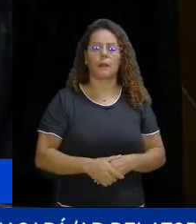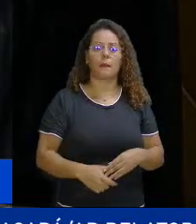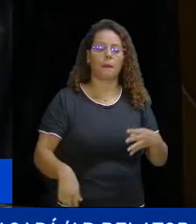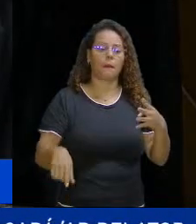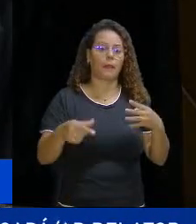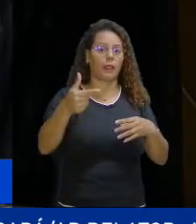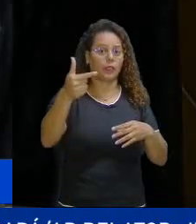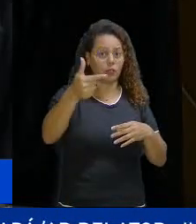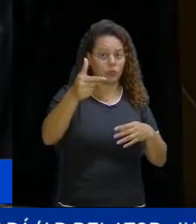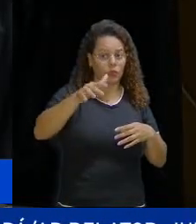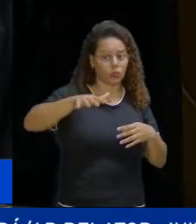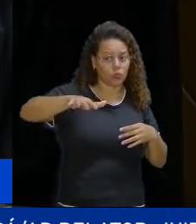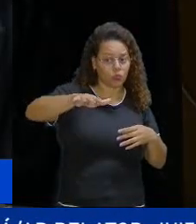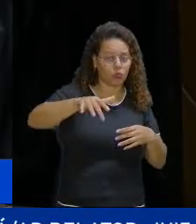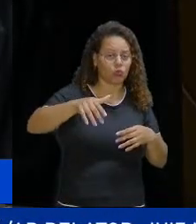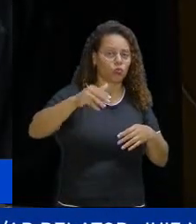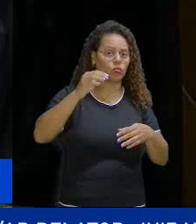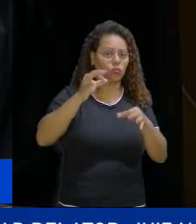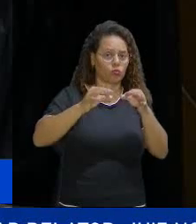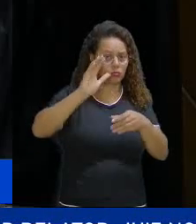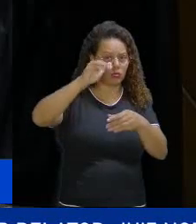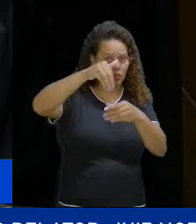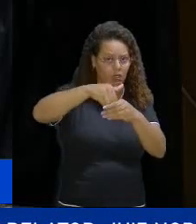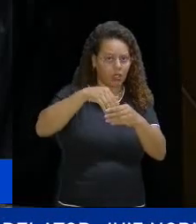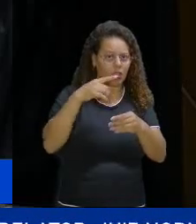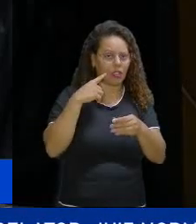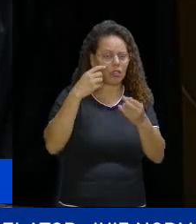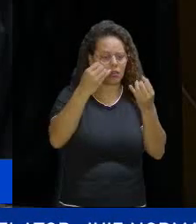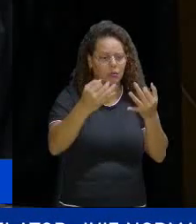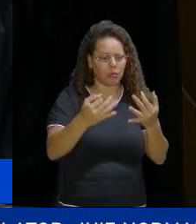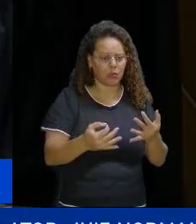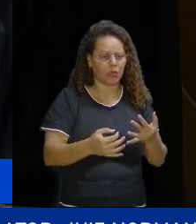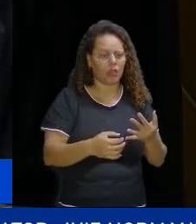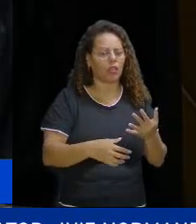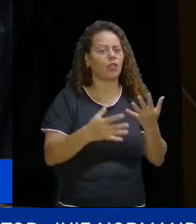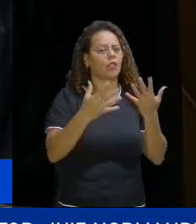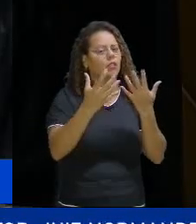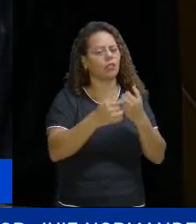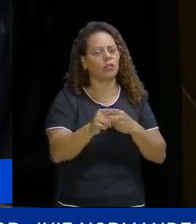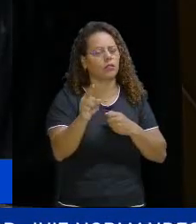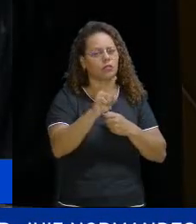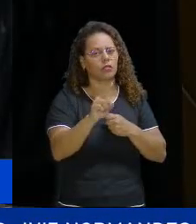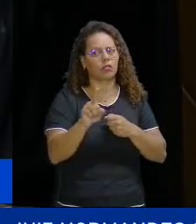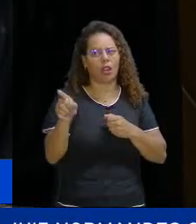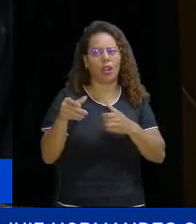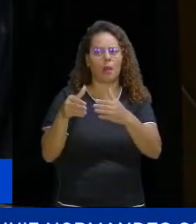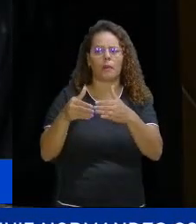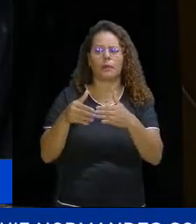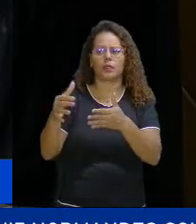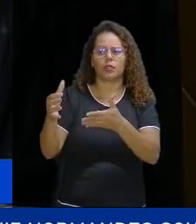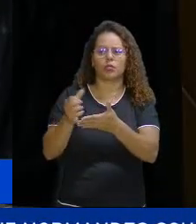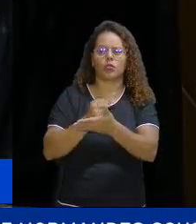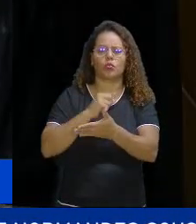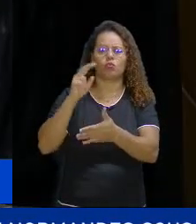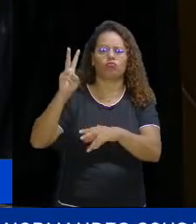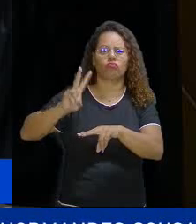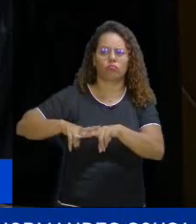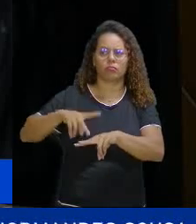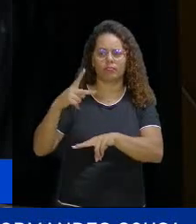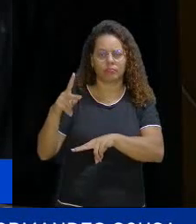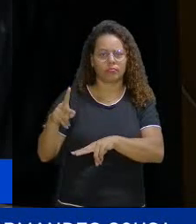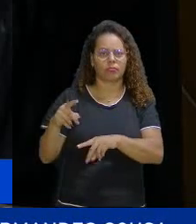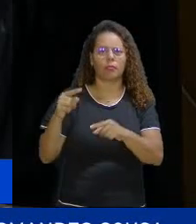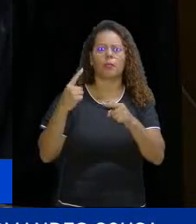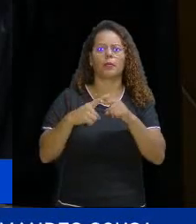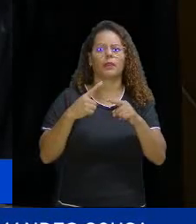zona prestou informações, afirmando que indeferiu os pedidos de busca, apreensão e quebra de sigilo bancário, sob a justificativa